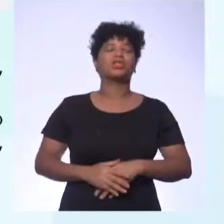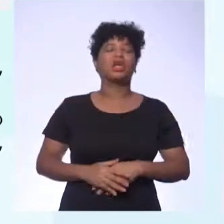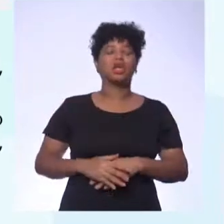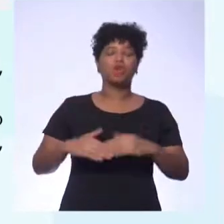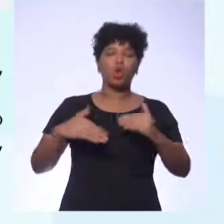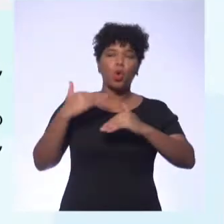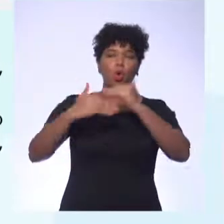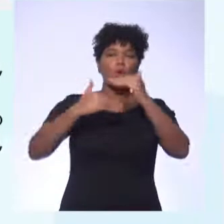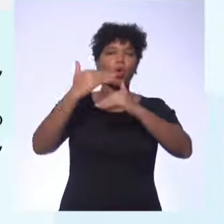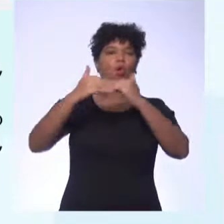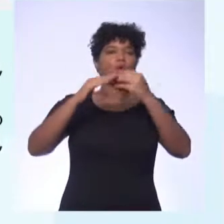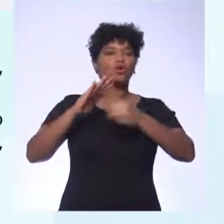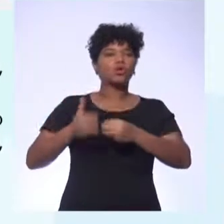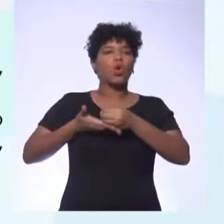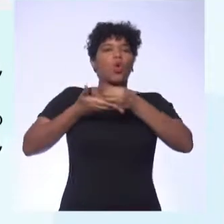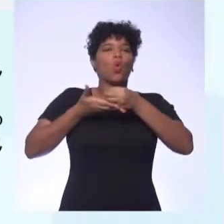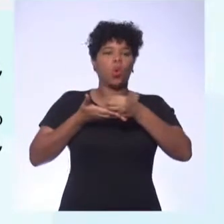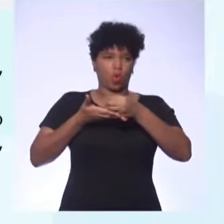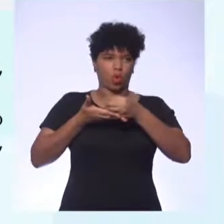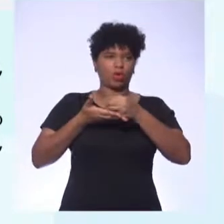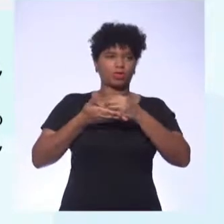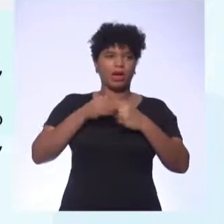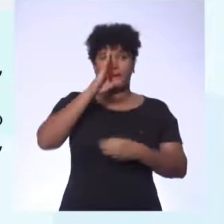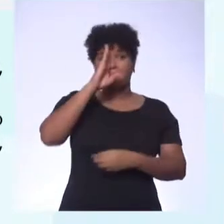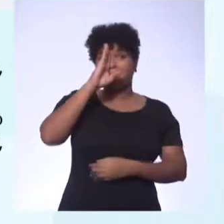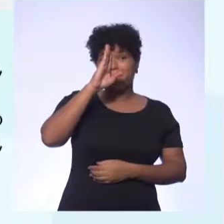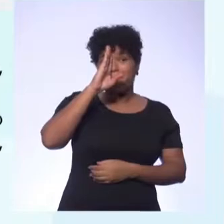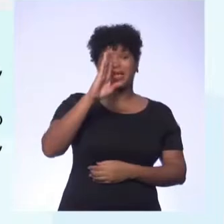econômico sustentado, inclusivo